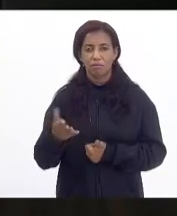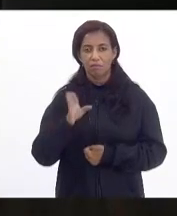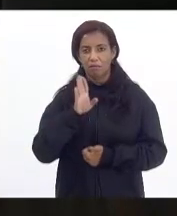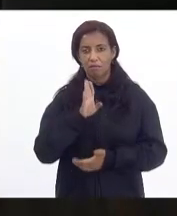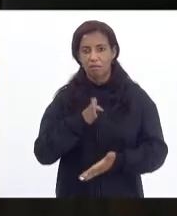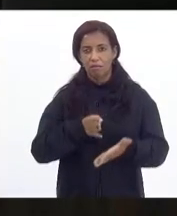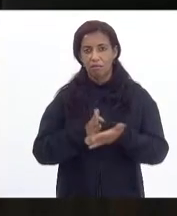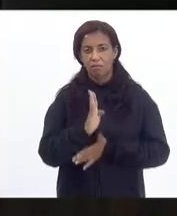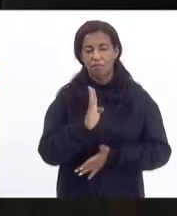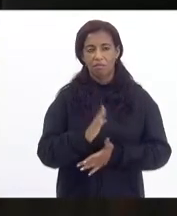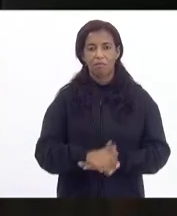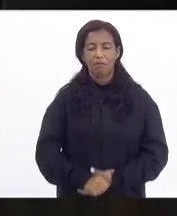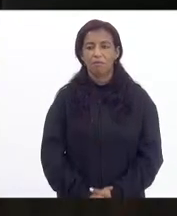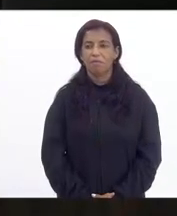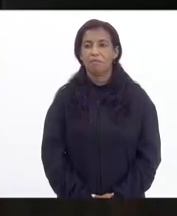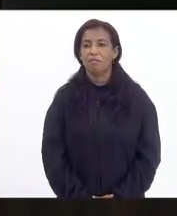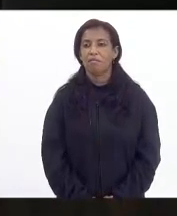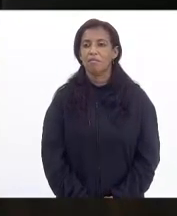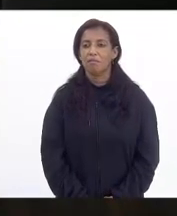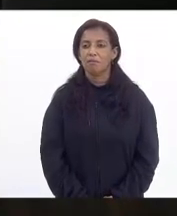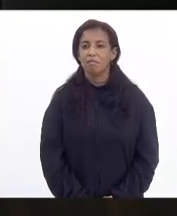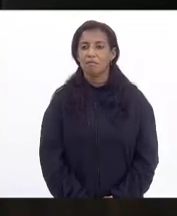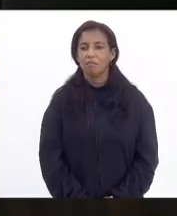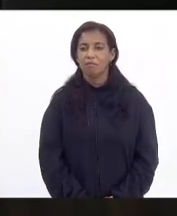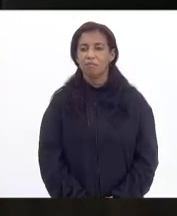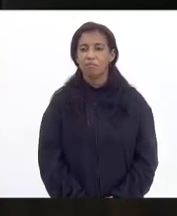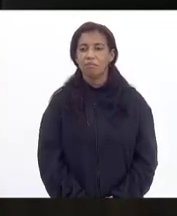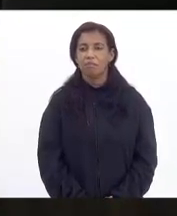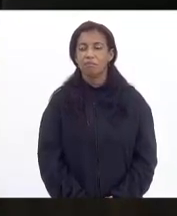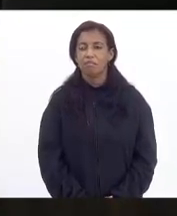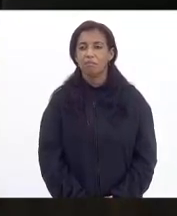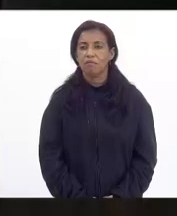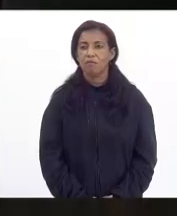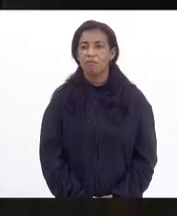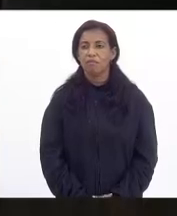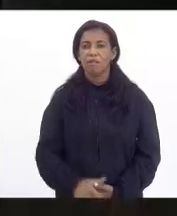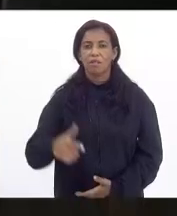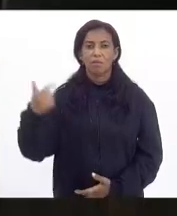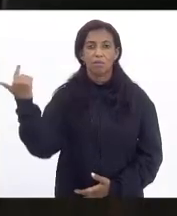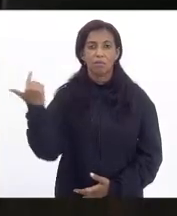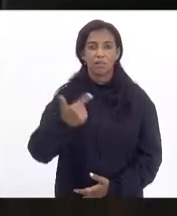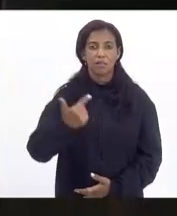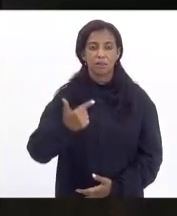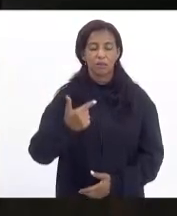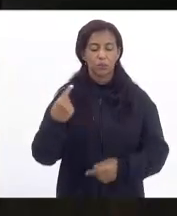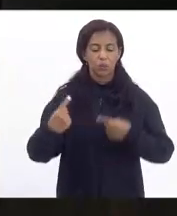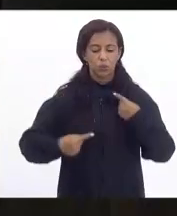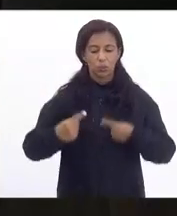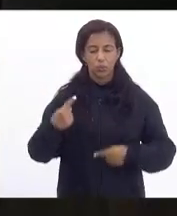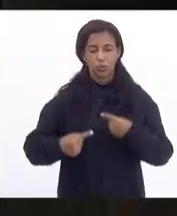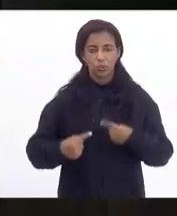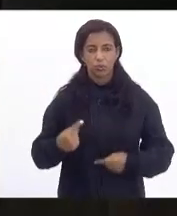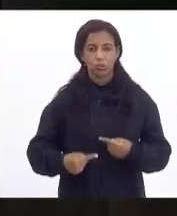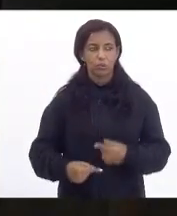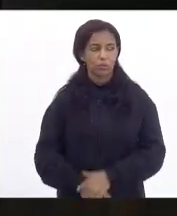permanece como estão, aprovado. Vai a redação do vencido para a segunda discussão.